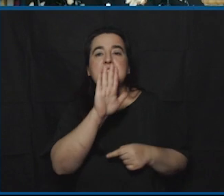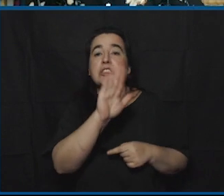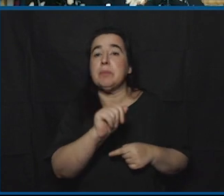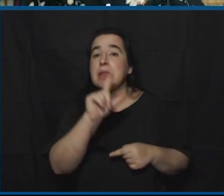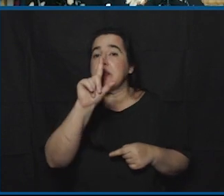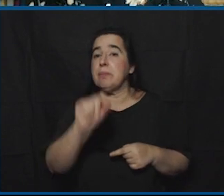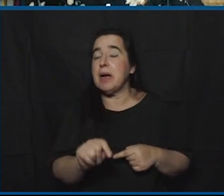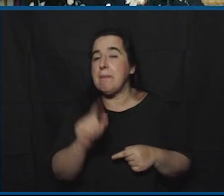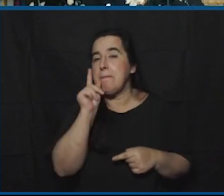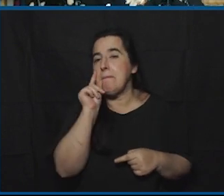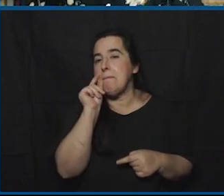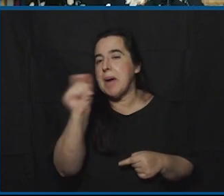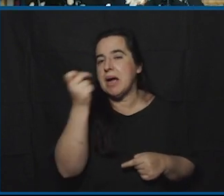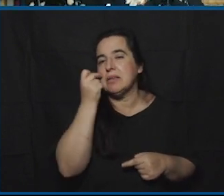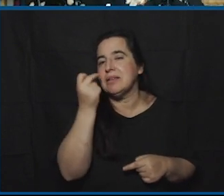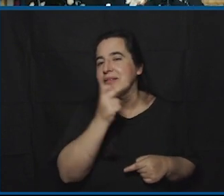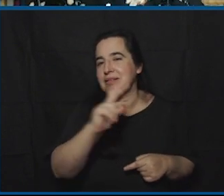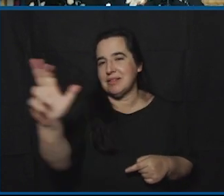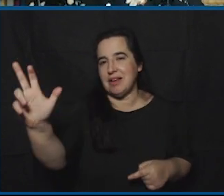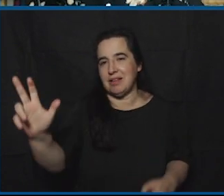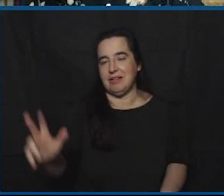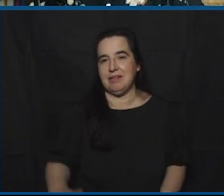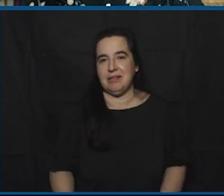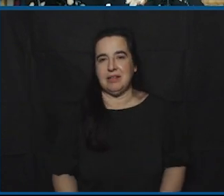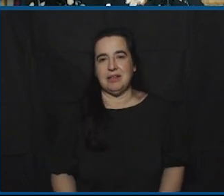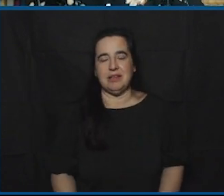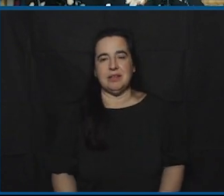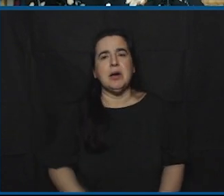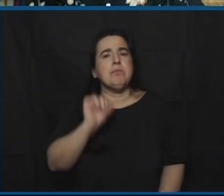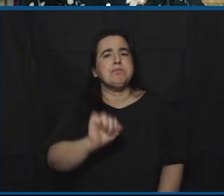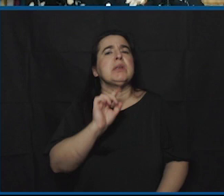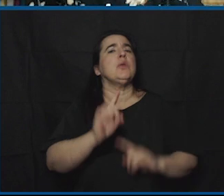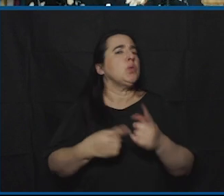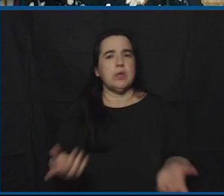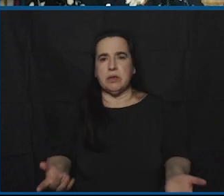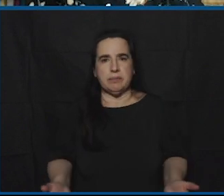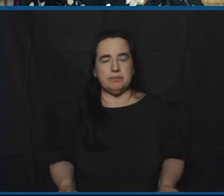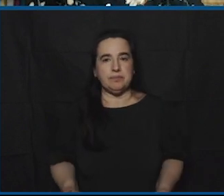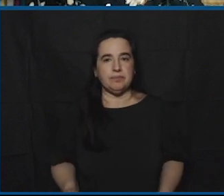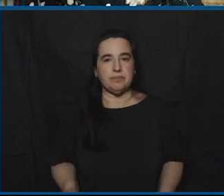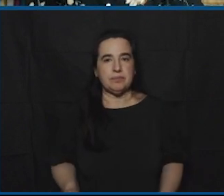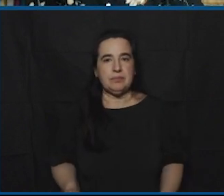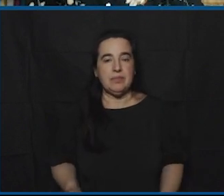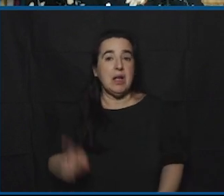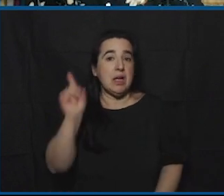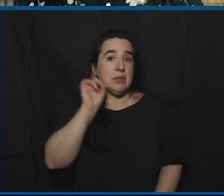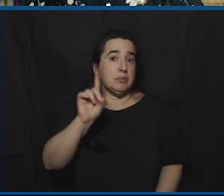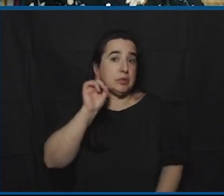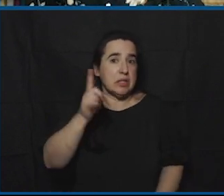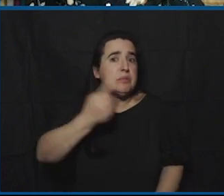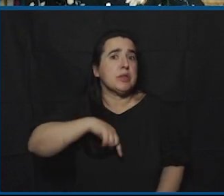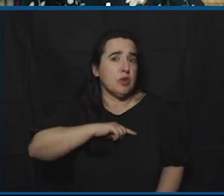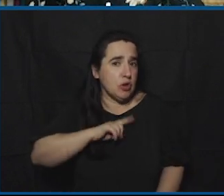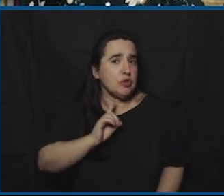chamado também de Pai da Eternidade. O que é que isso quer dizer? Que é, o que é muito importante